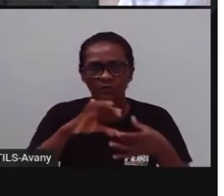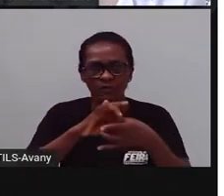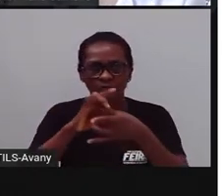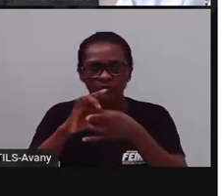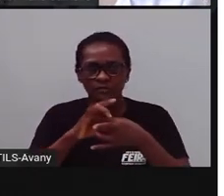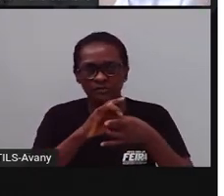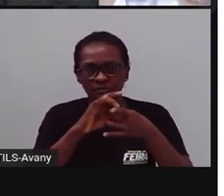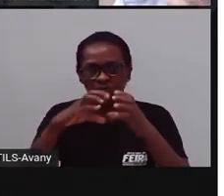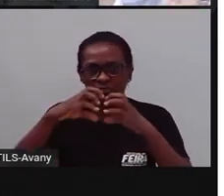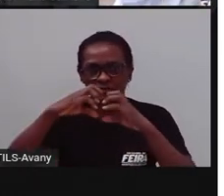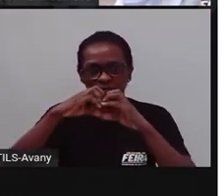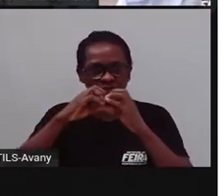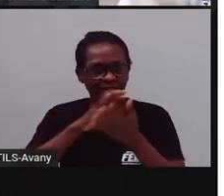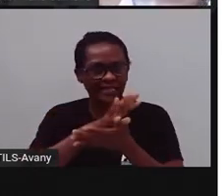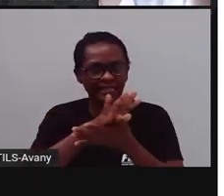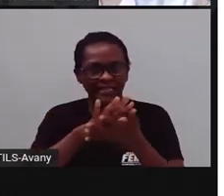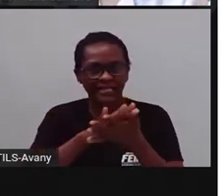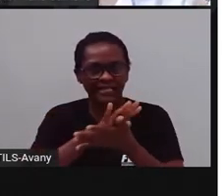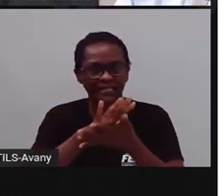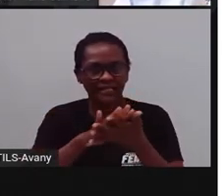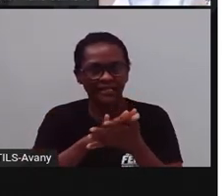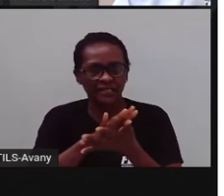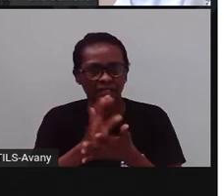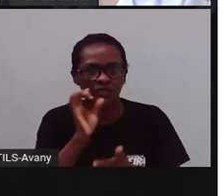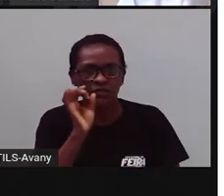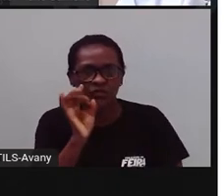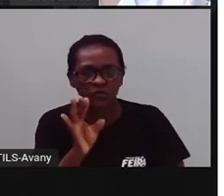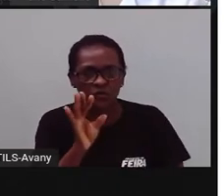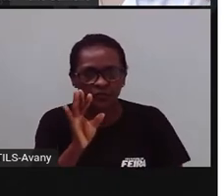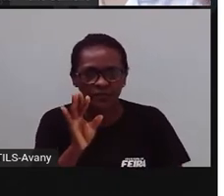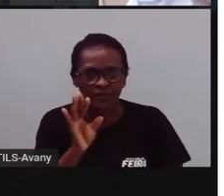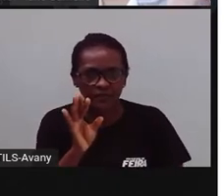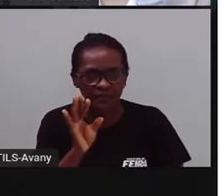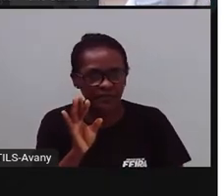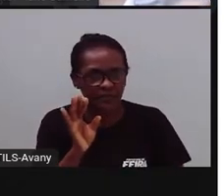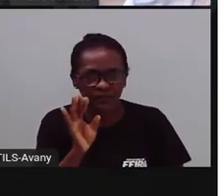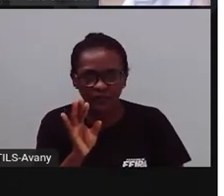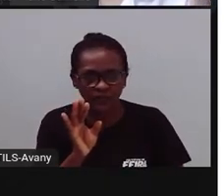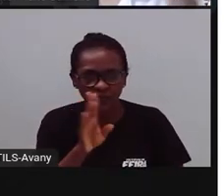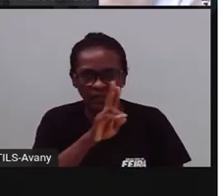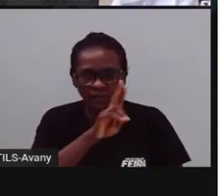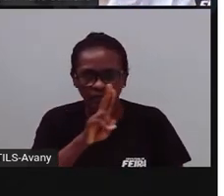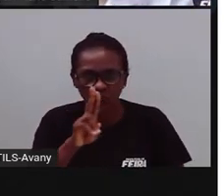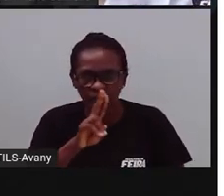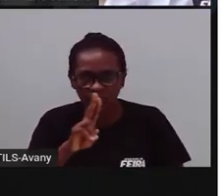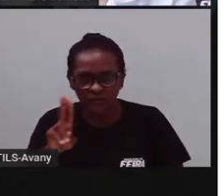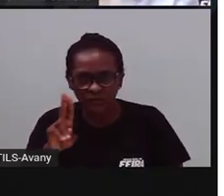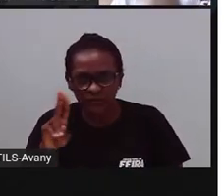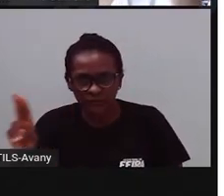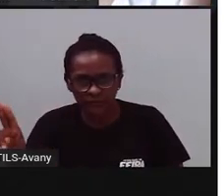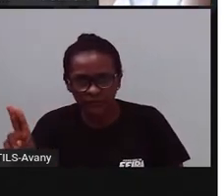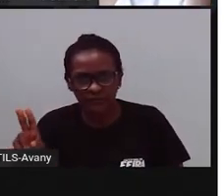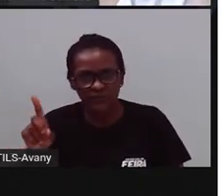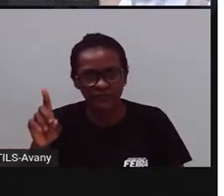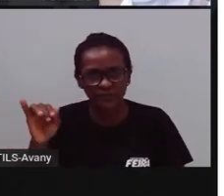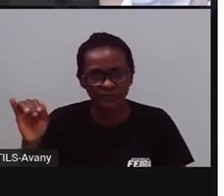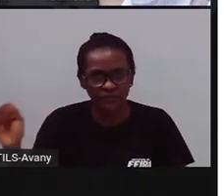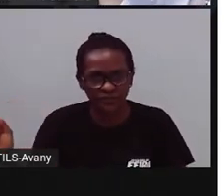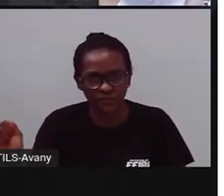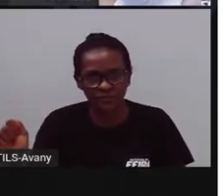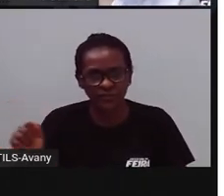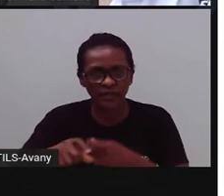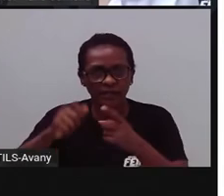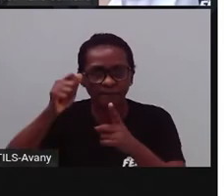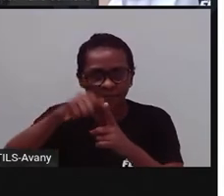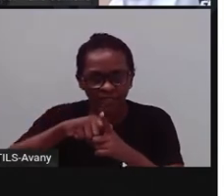vocês né tem a mensagem nova mensagem bíblica tem o nome dos pais do noivo dos Pais da Noiva tem o nome dos